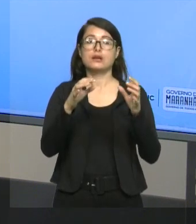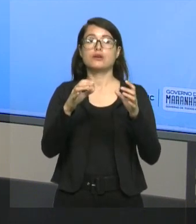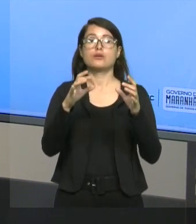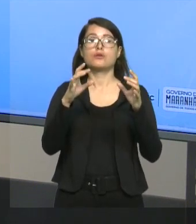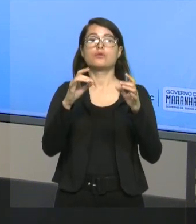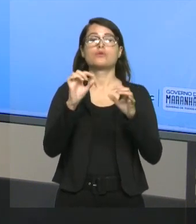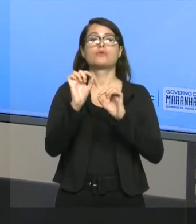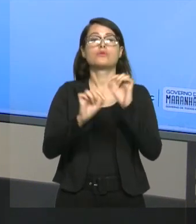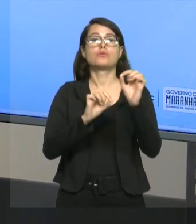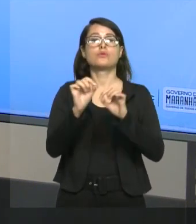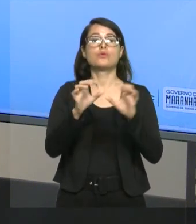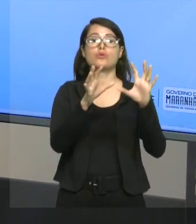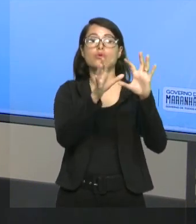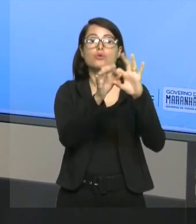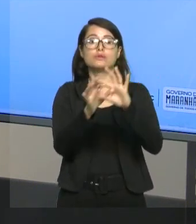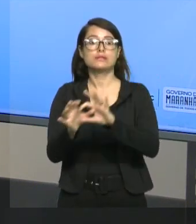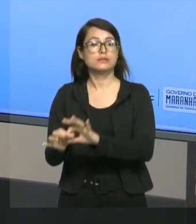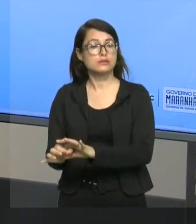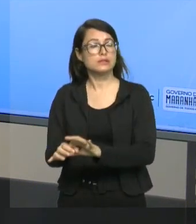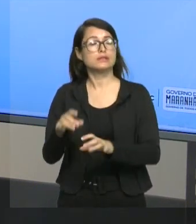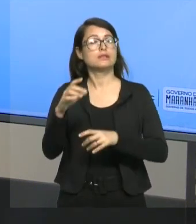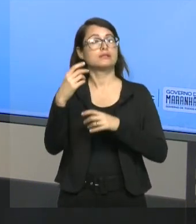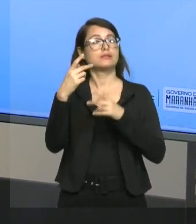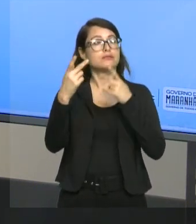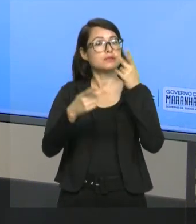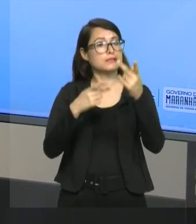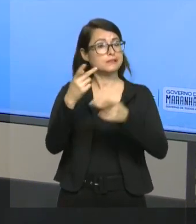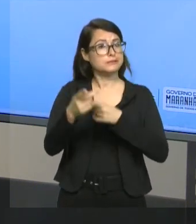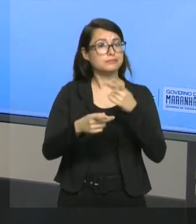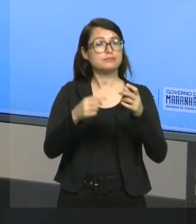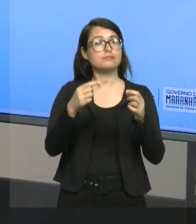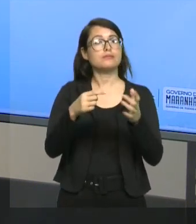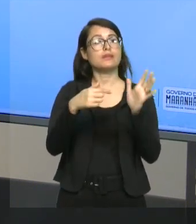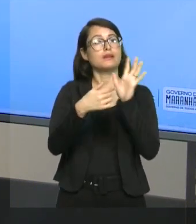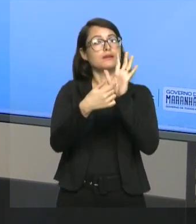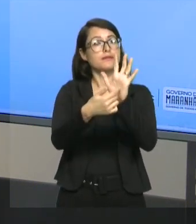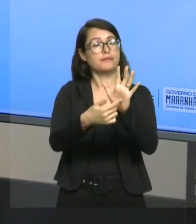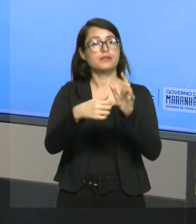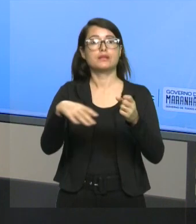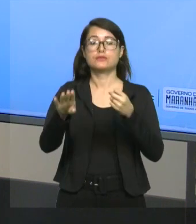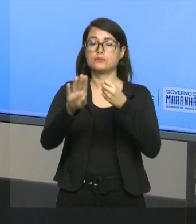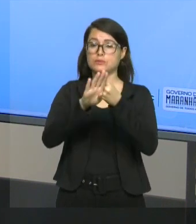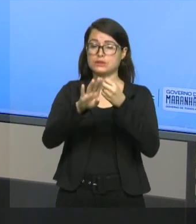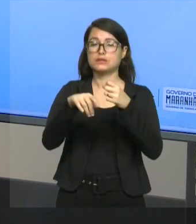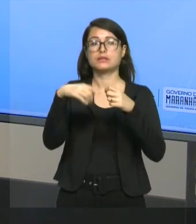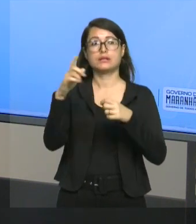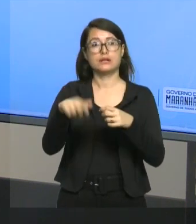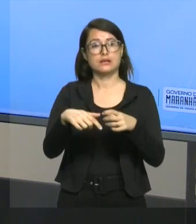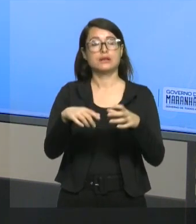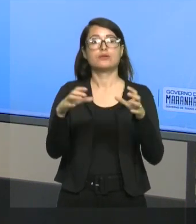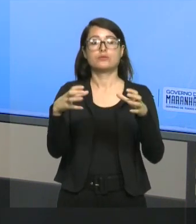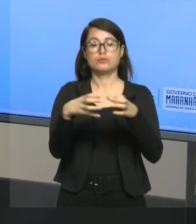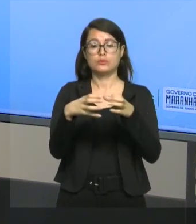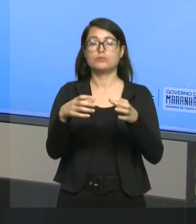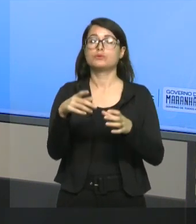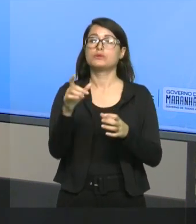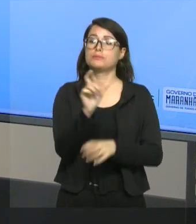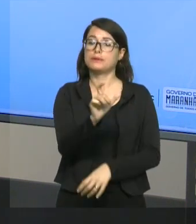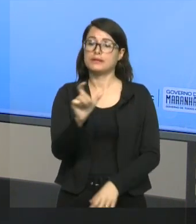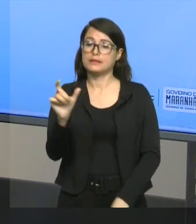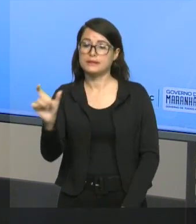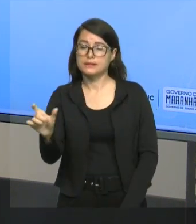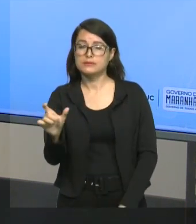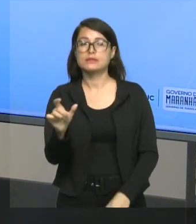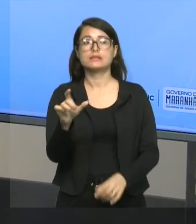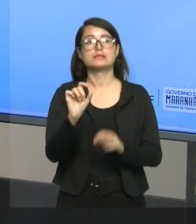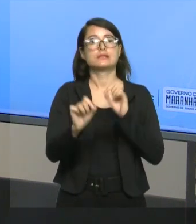contextualizando tudo que nós acabamos de falar de forma sistemática. Substantivo é a classe de palavras que